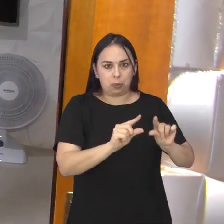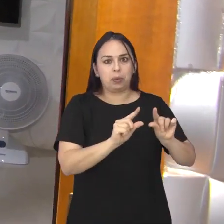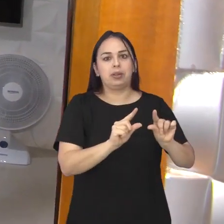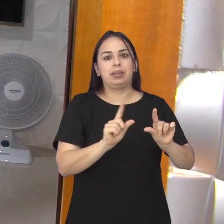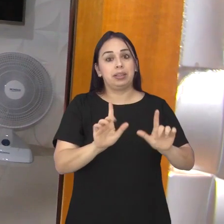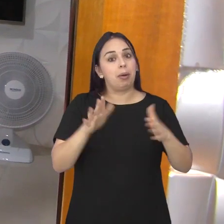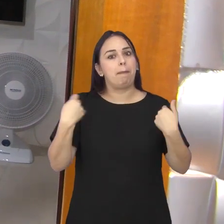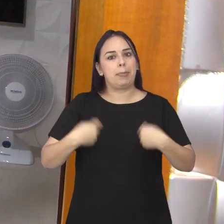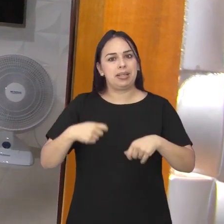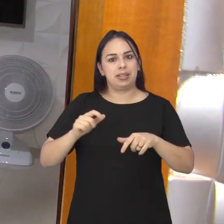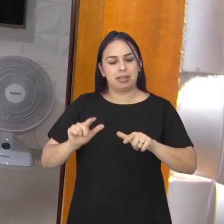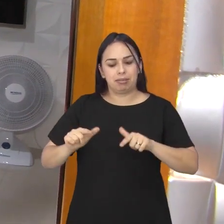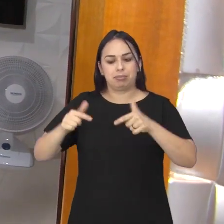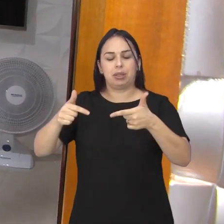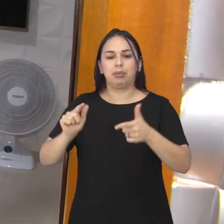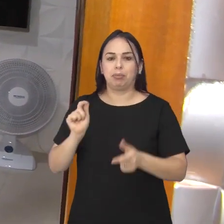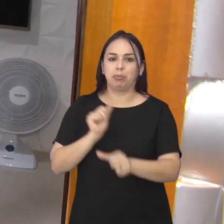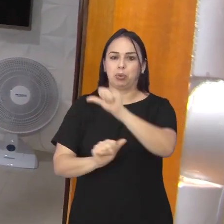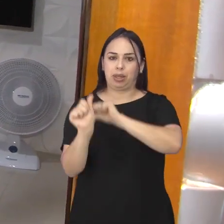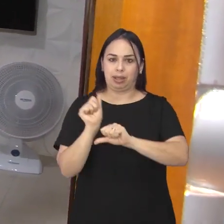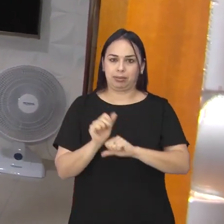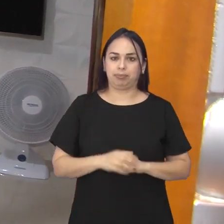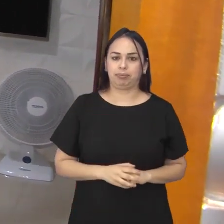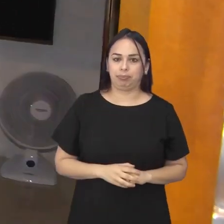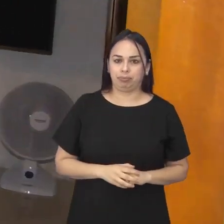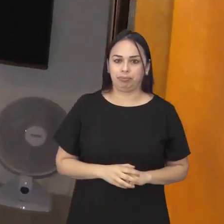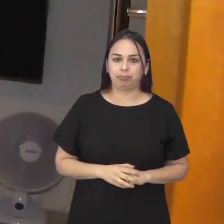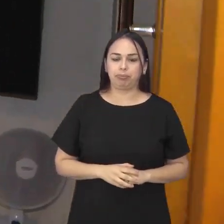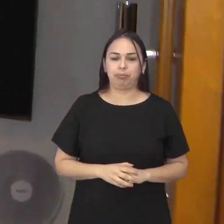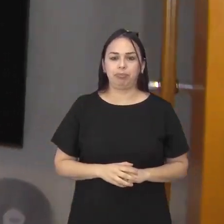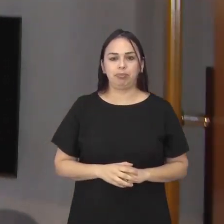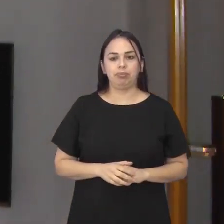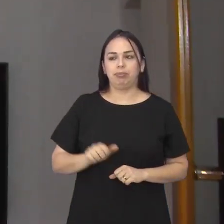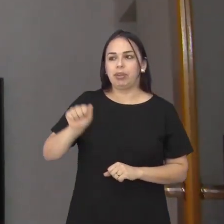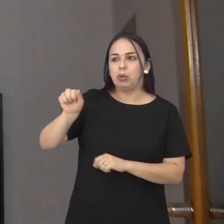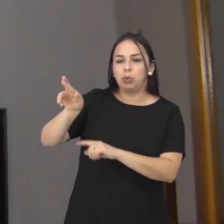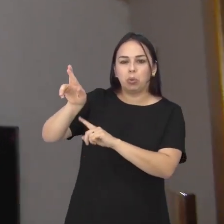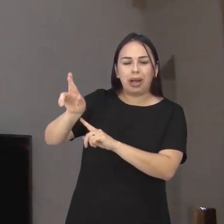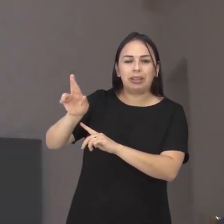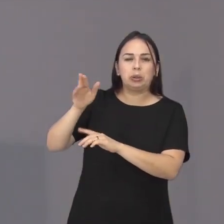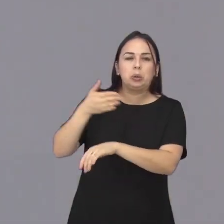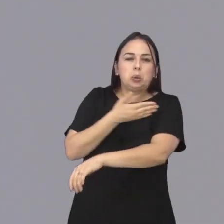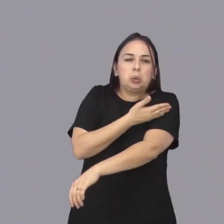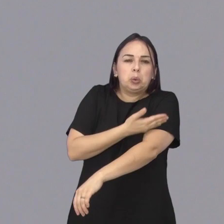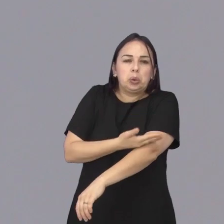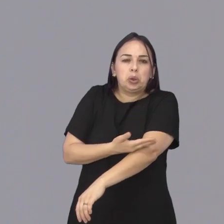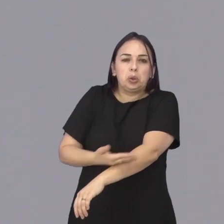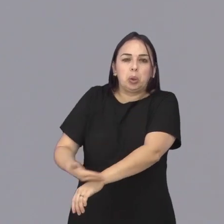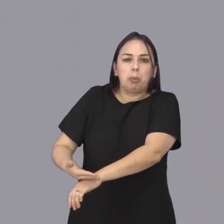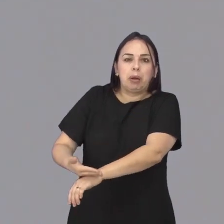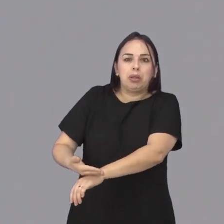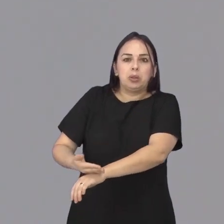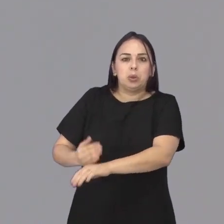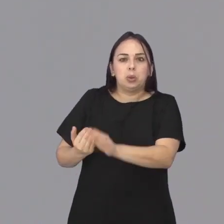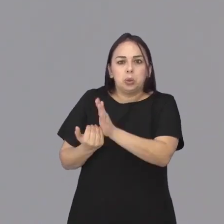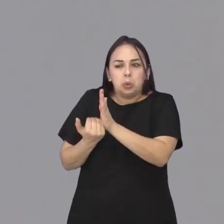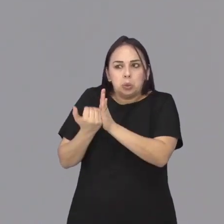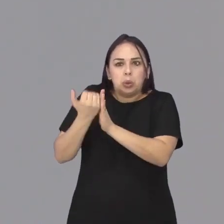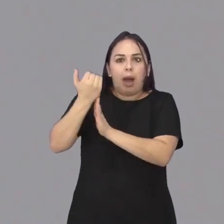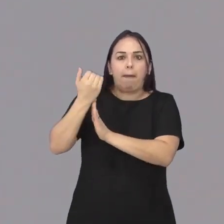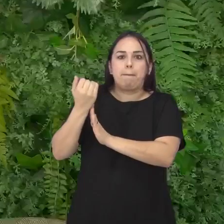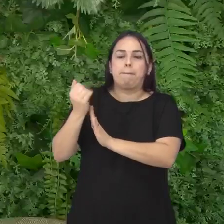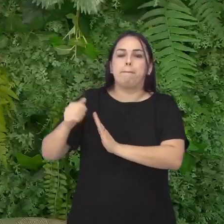fazem total diferença na conta do fim do mês. E o ar-condicionado costuma ser um dos vilões da conta